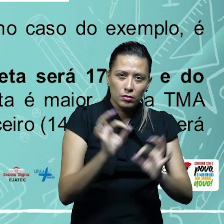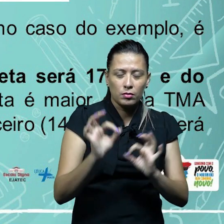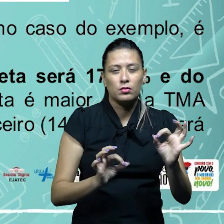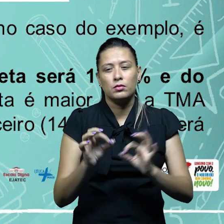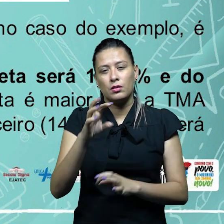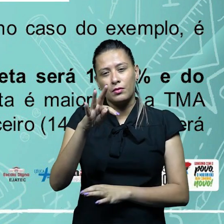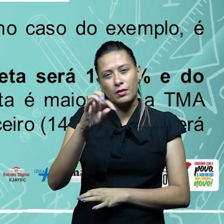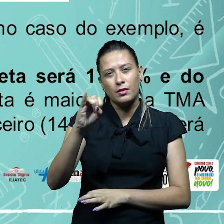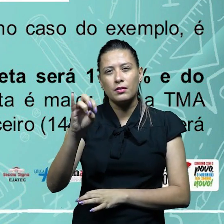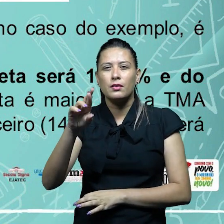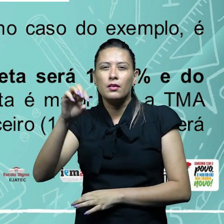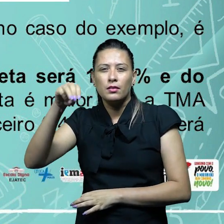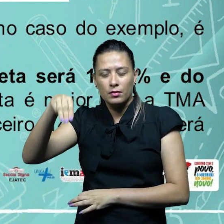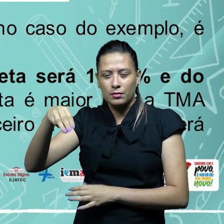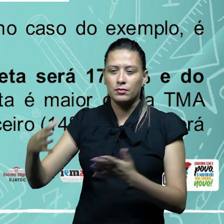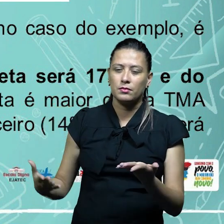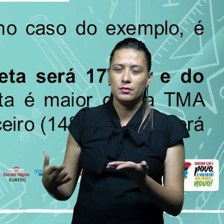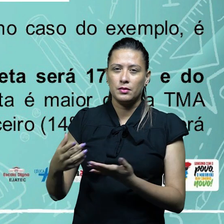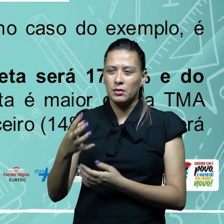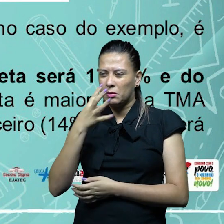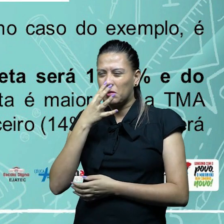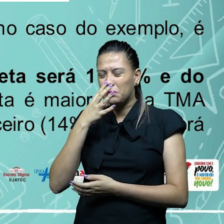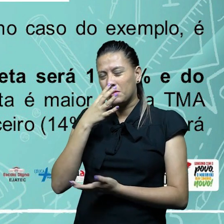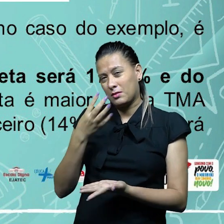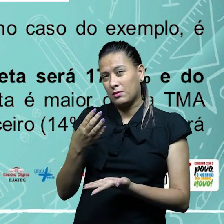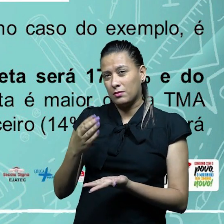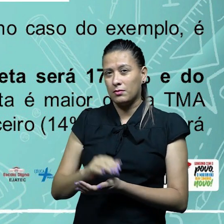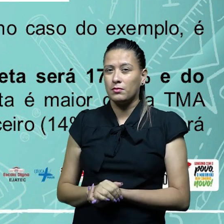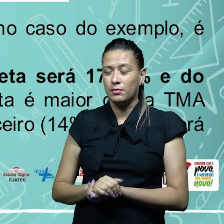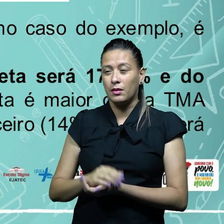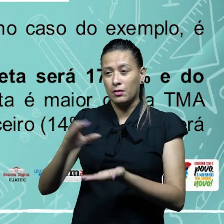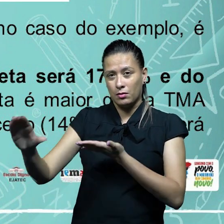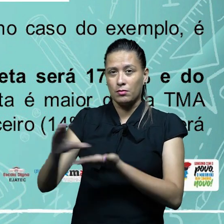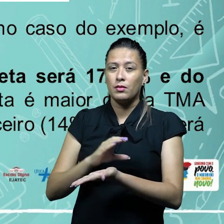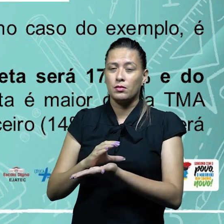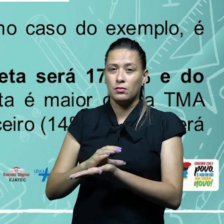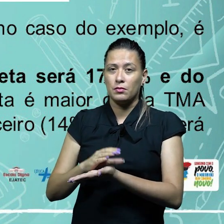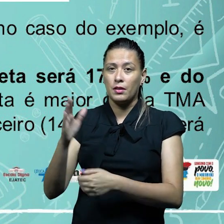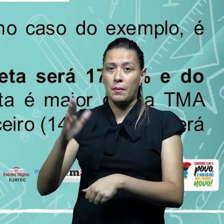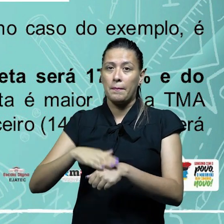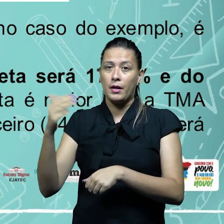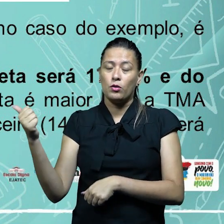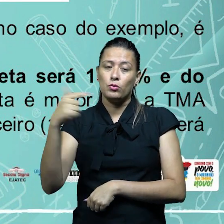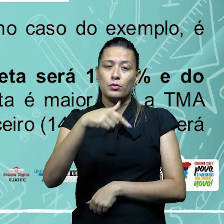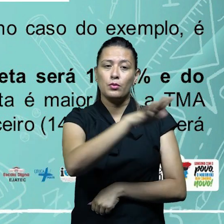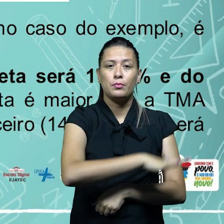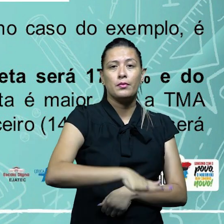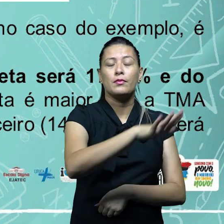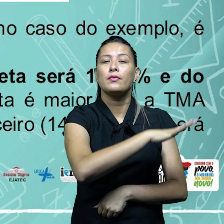N é a quantidade de anos. Pronto, esse Nzinho que está aqui em cima, pessoal, é a quantidade de anos que nós vamos trabalhar com 5 anos, 2021